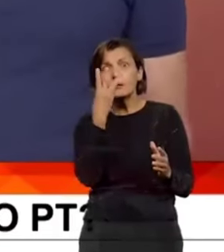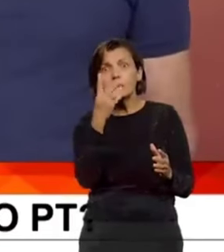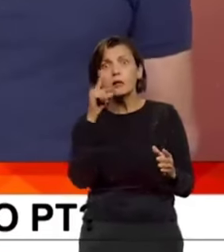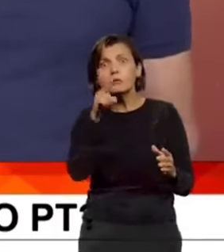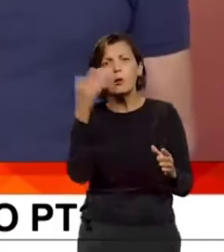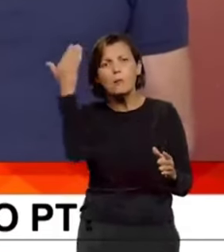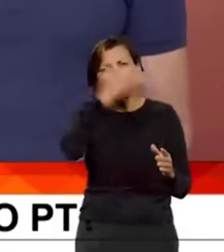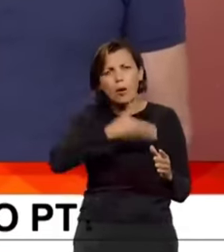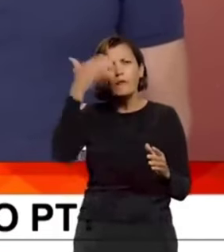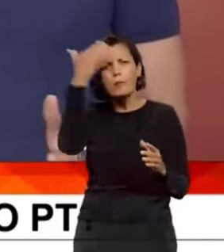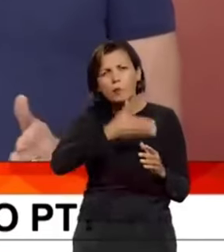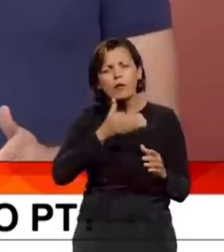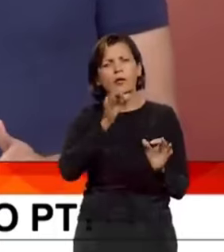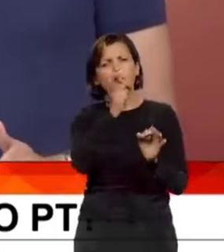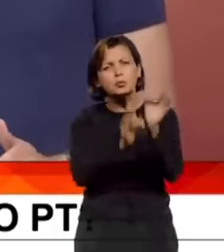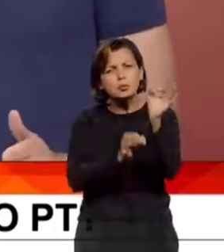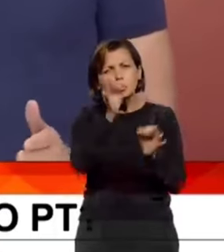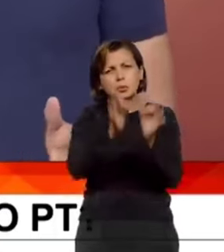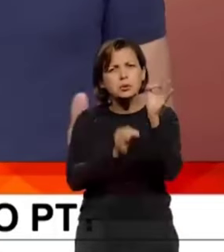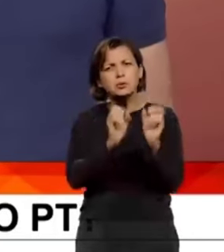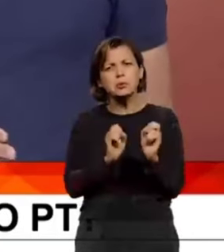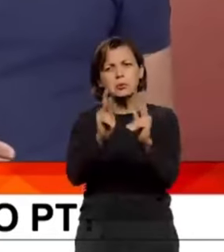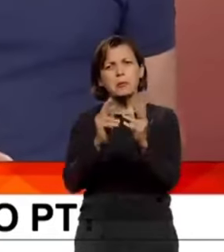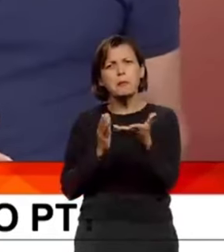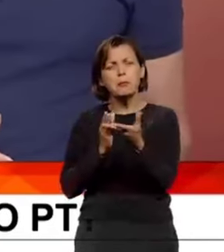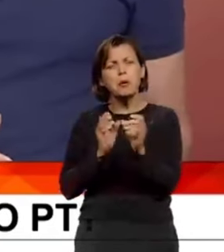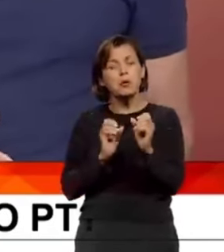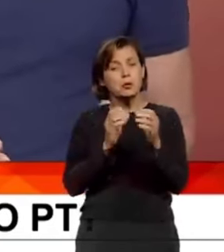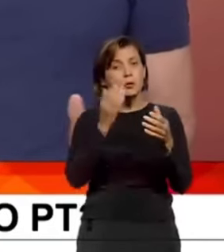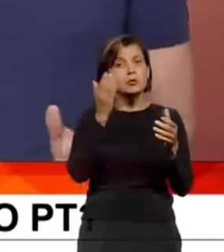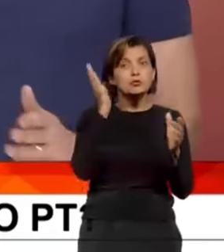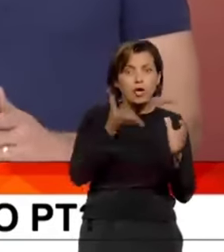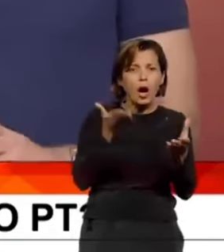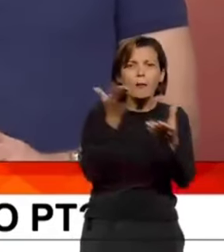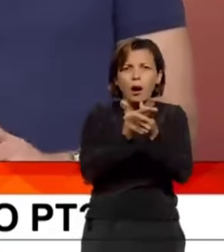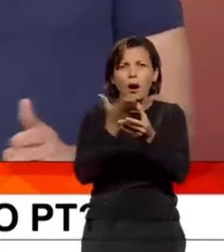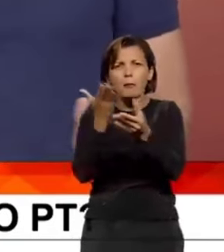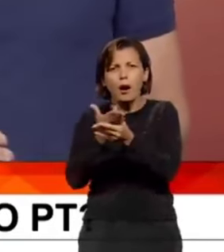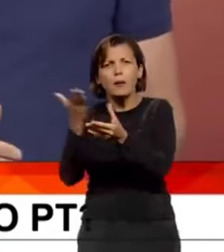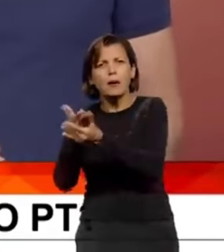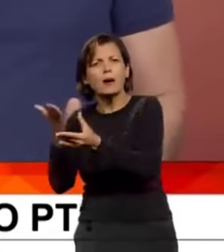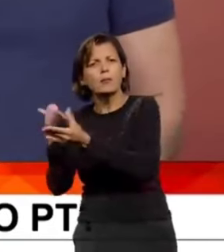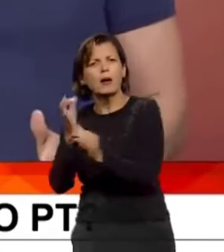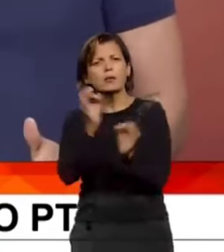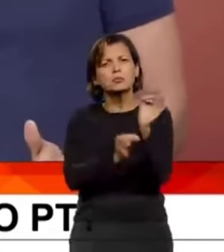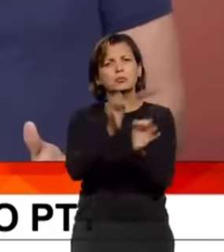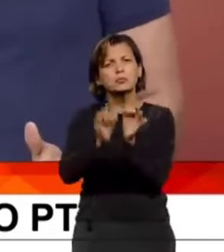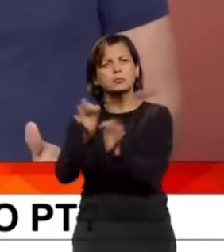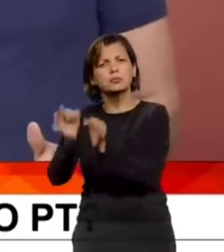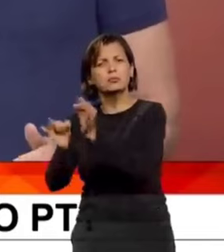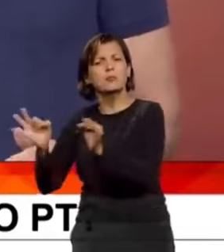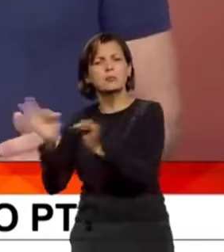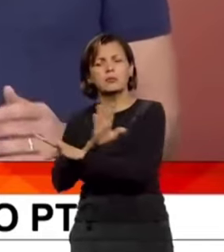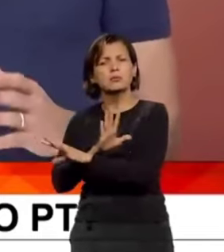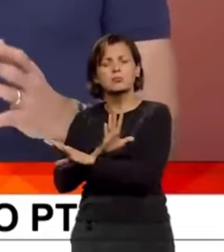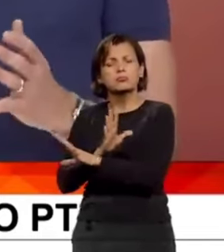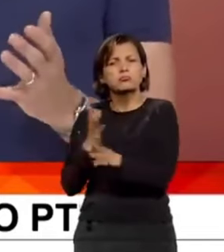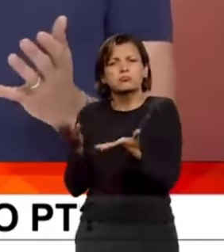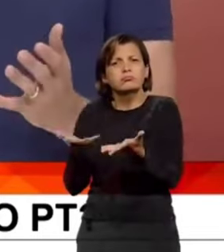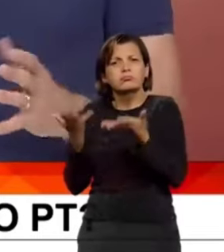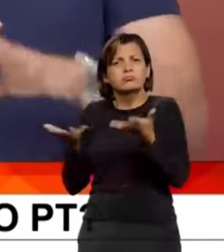foi condenado em três distâncias diferentes todas e nenhum voto favorável para ele todas as condenações